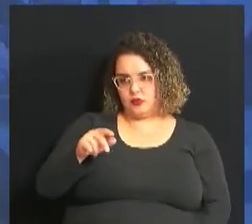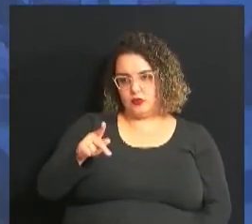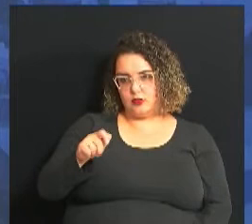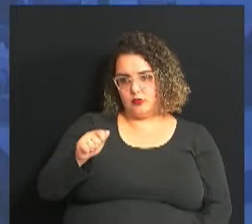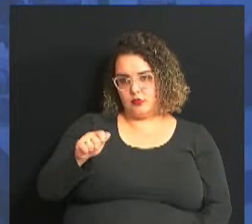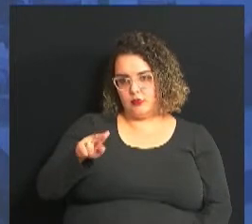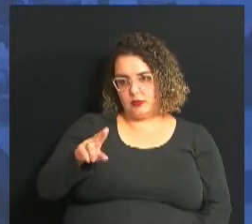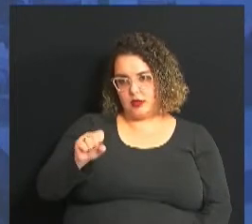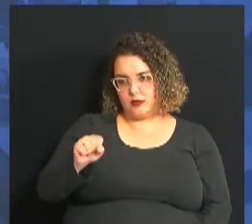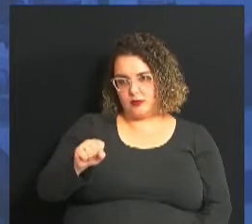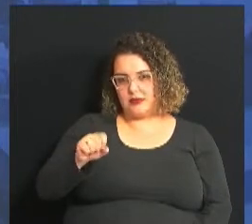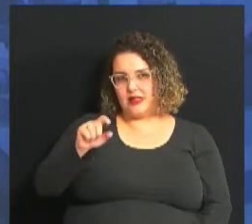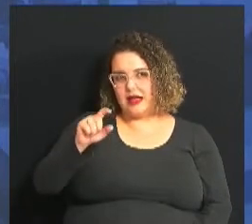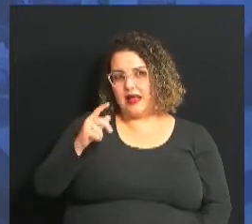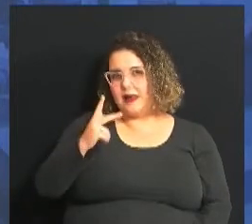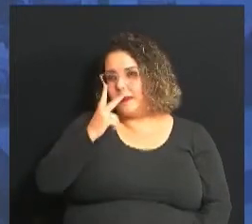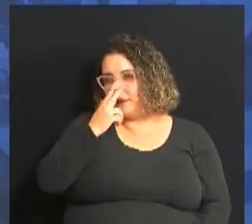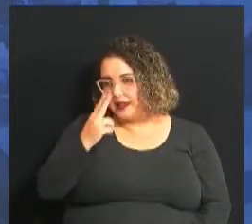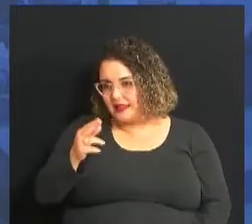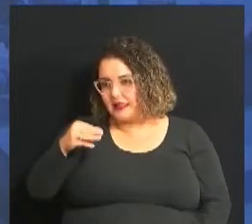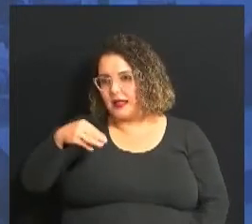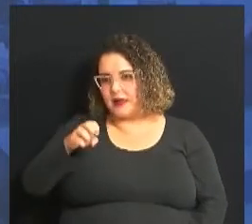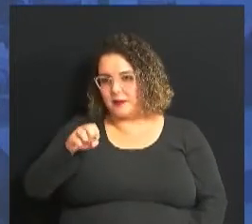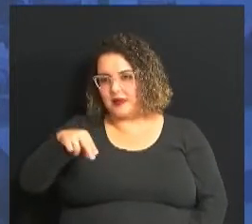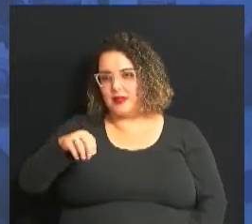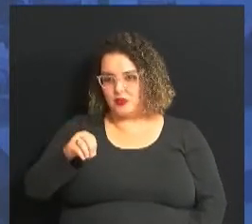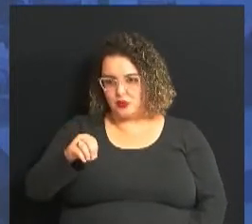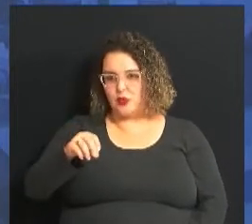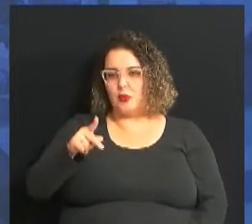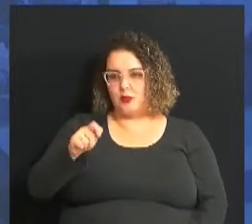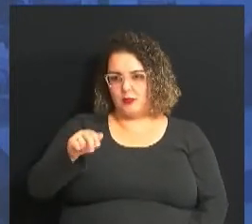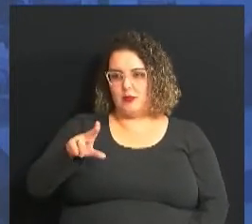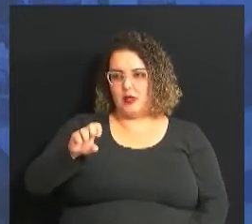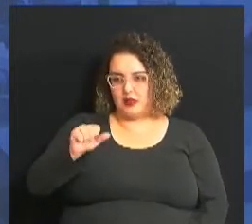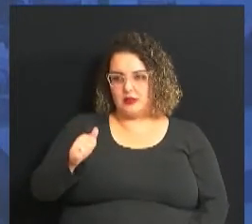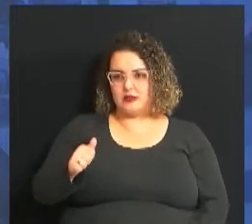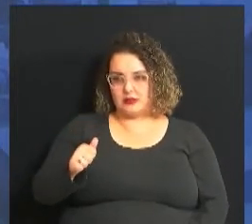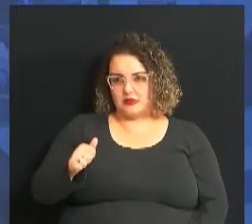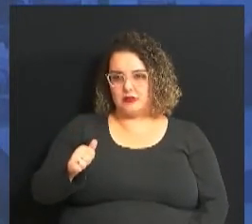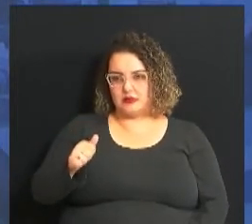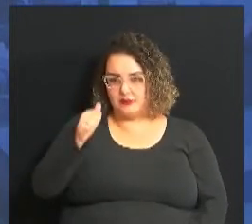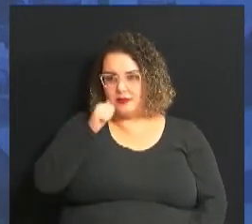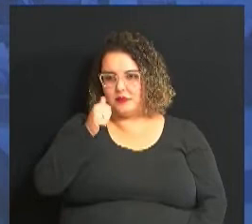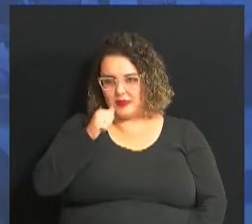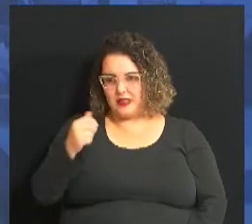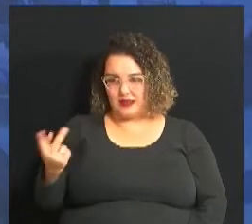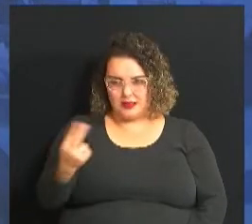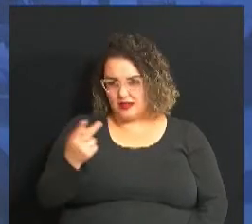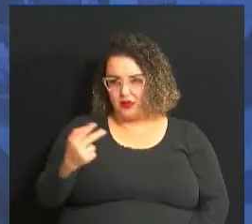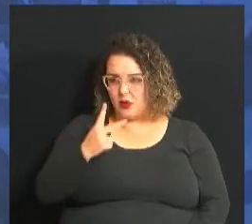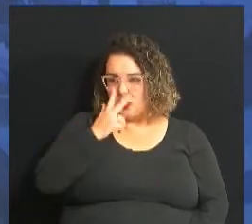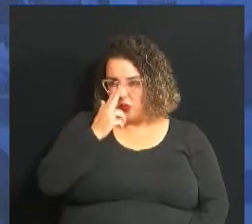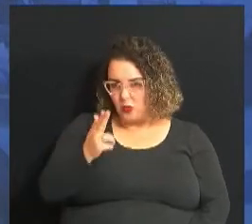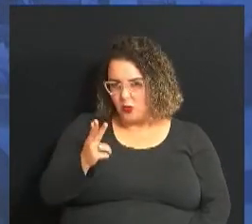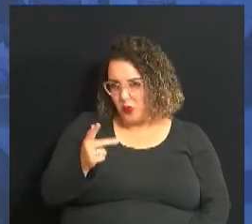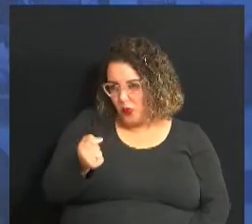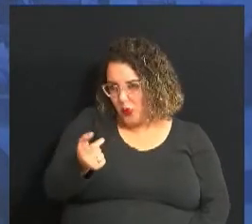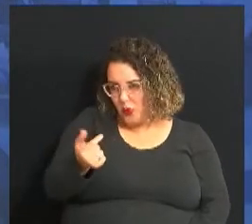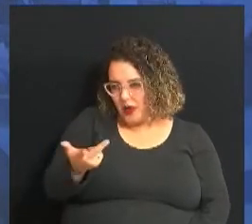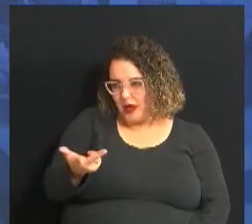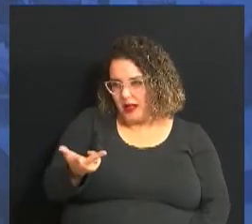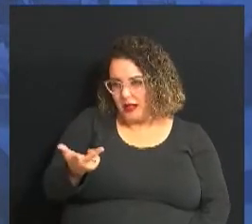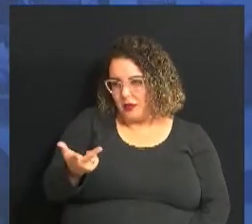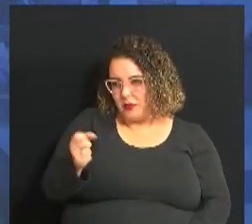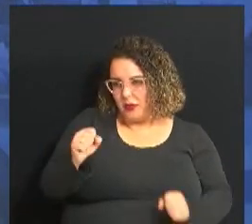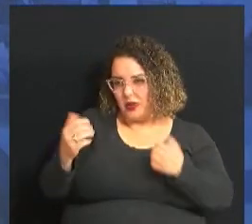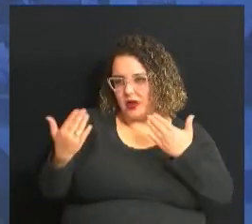menopausa feminina? A andropausa masculina e a menopausa feminina é a mesma, seria quase a mesma coisa, doutor? A gente pode comparar?